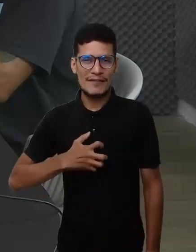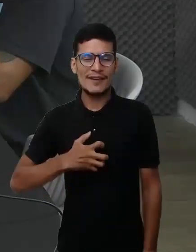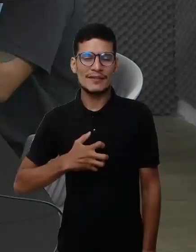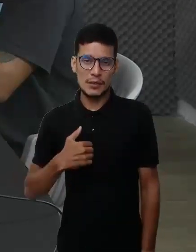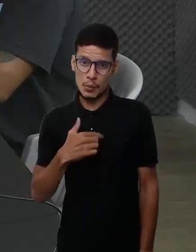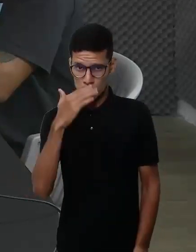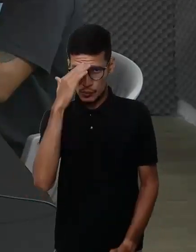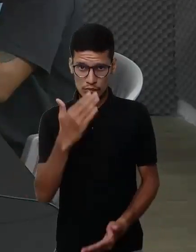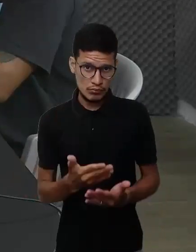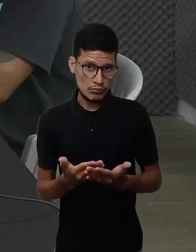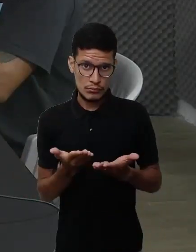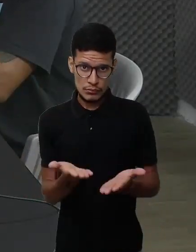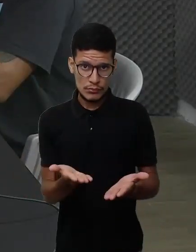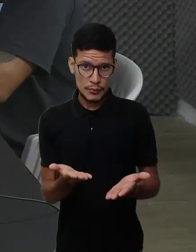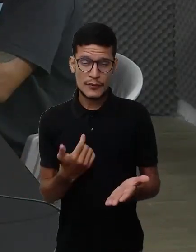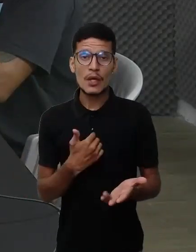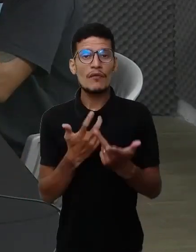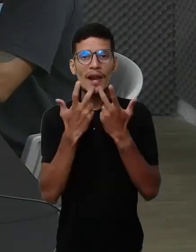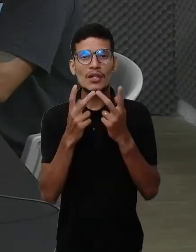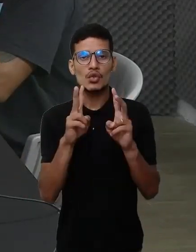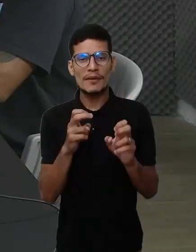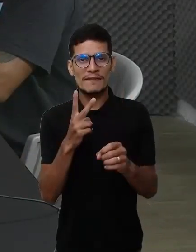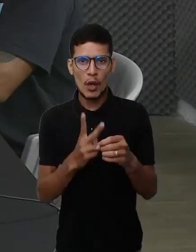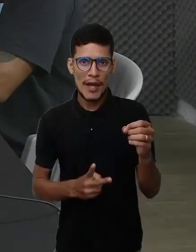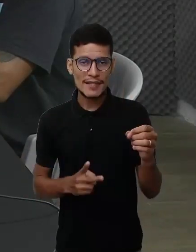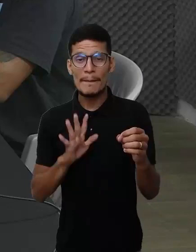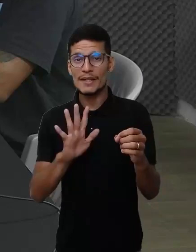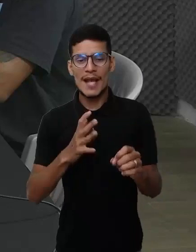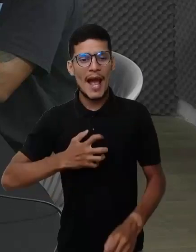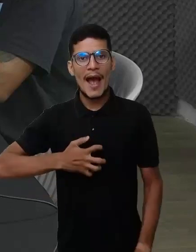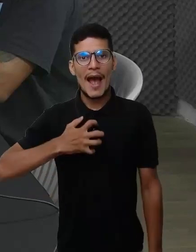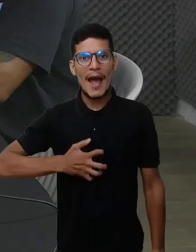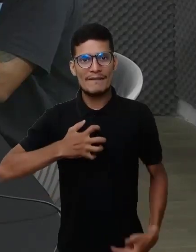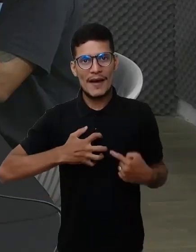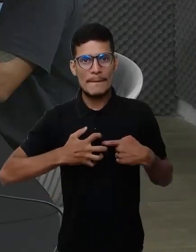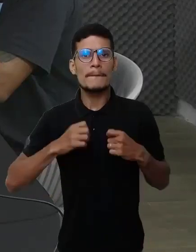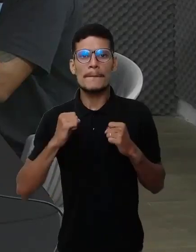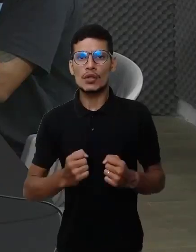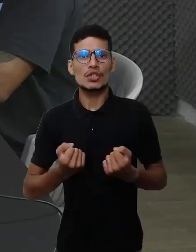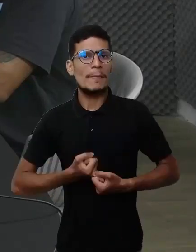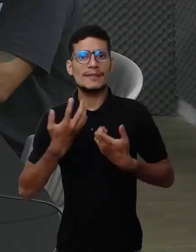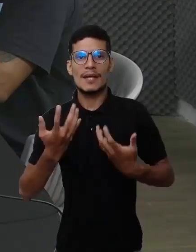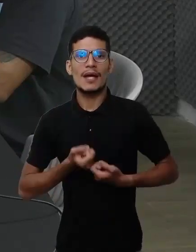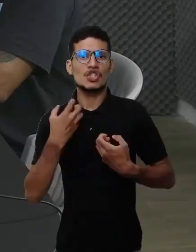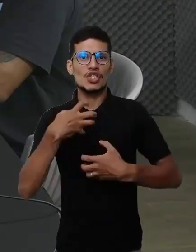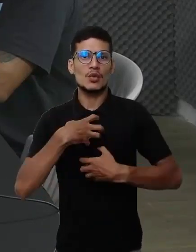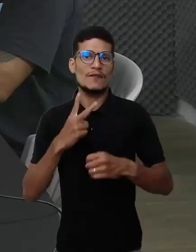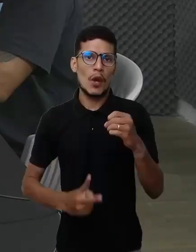A gente está falando de violência, a raiva ela pode se expressar de forma